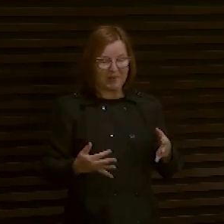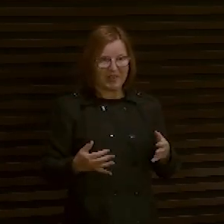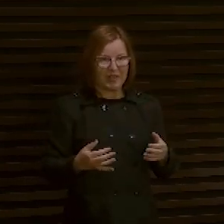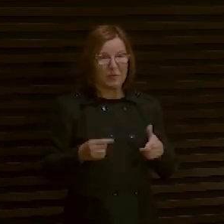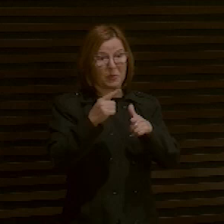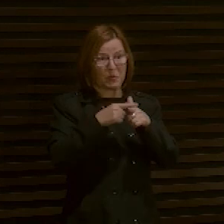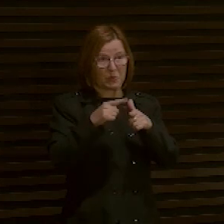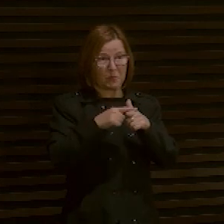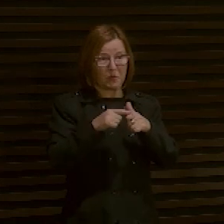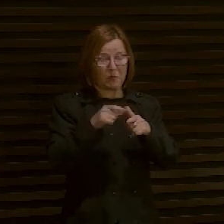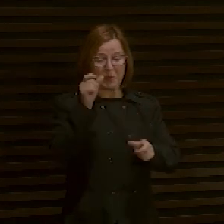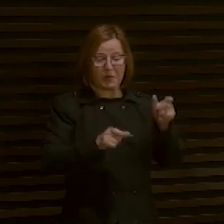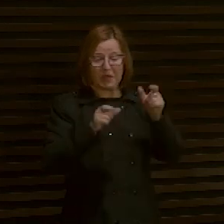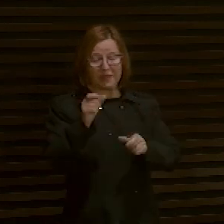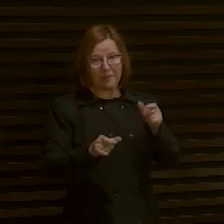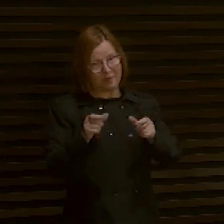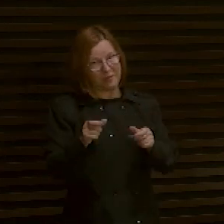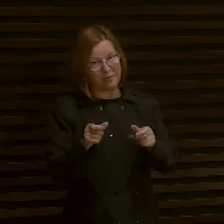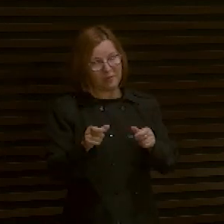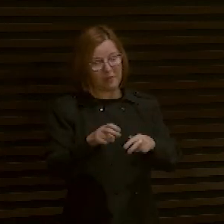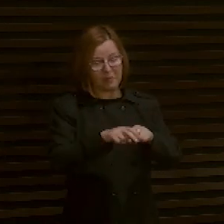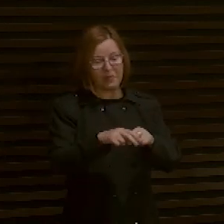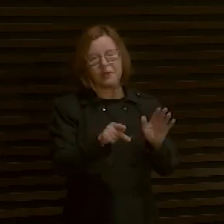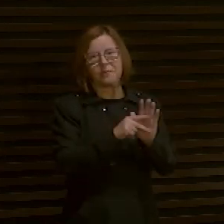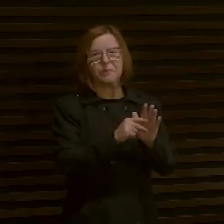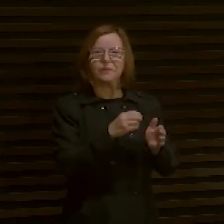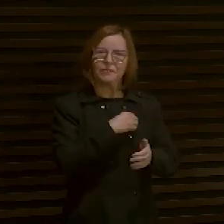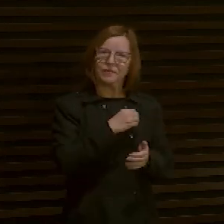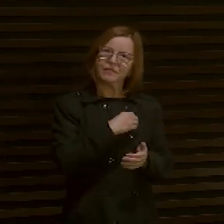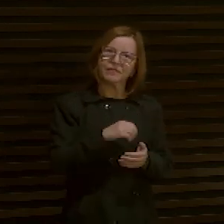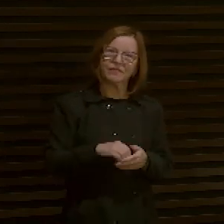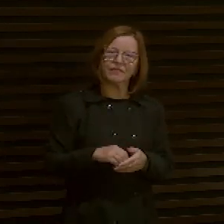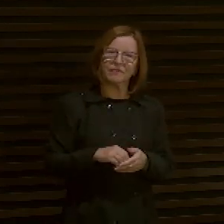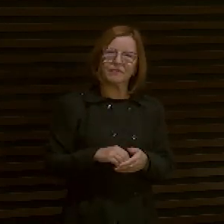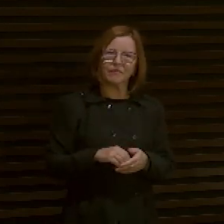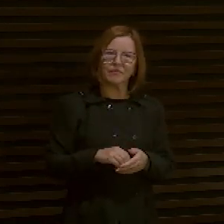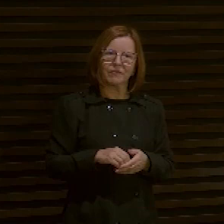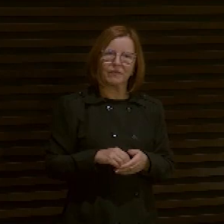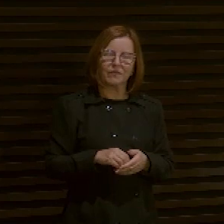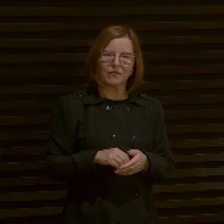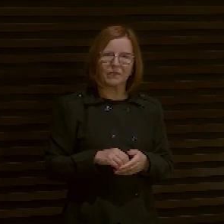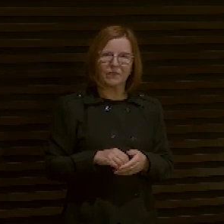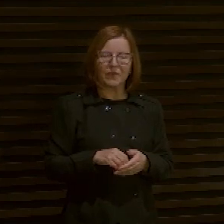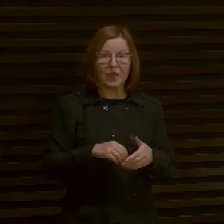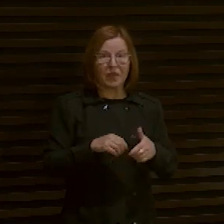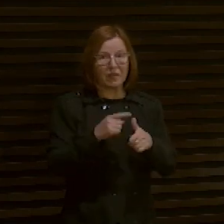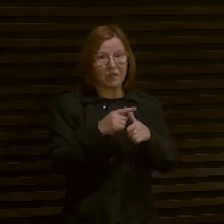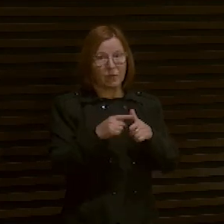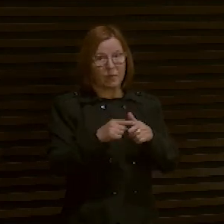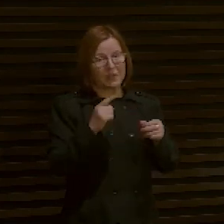desesperadora e aterrorizante do ser humano preso em seus pecados. A situação daquela cidade é essa. É o ser